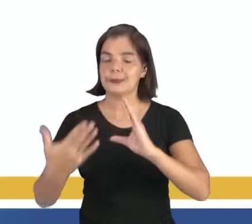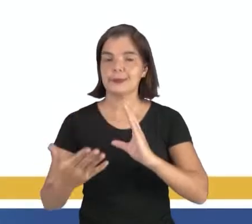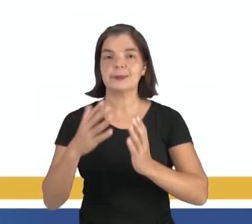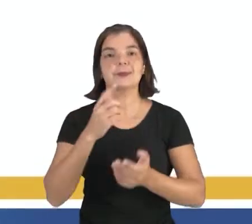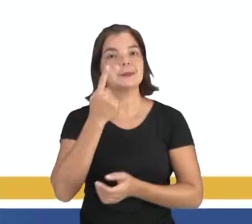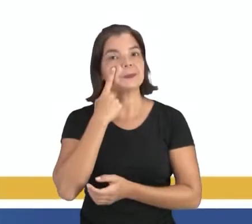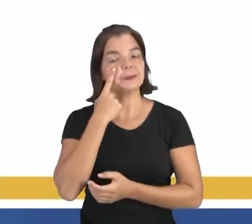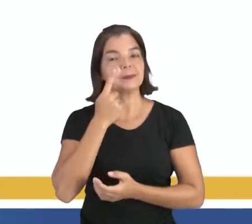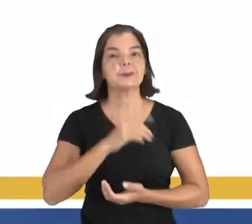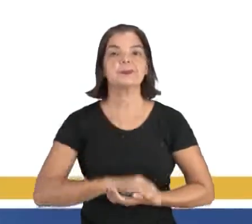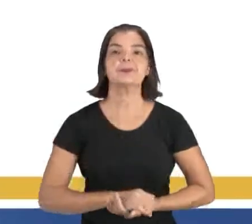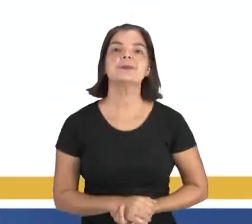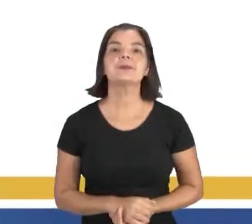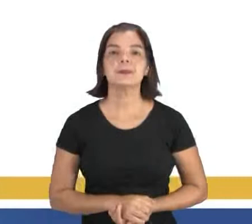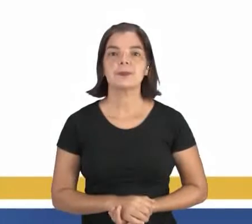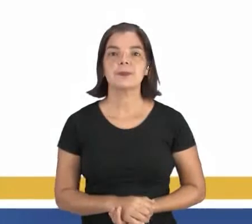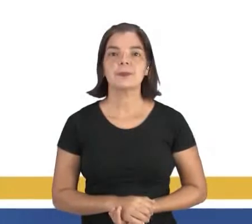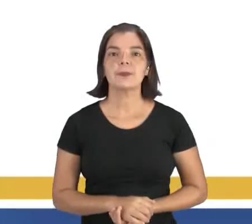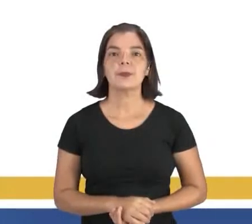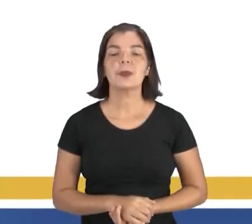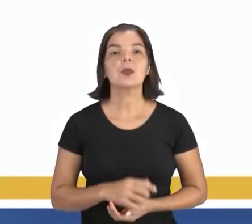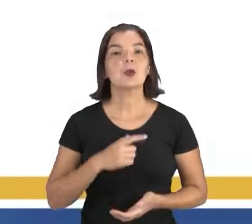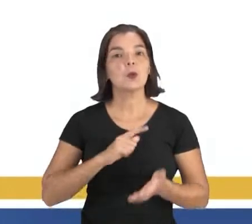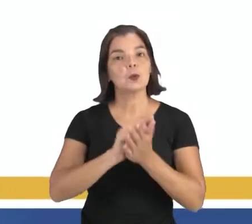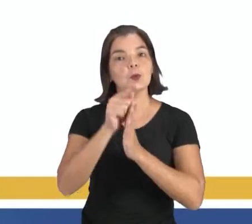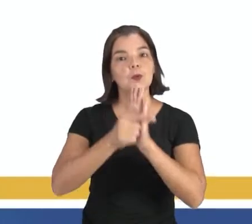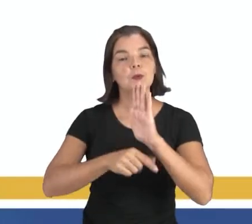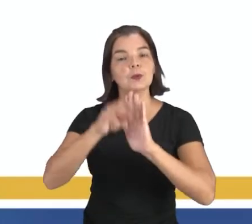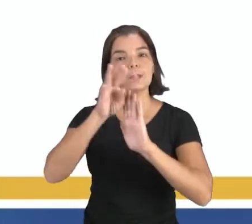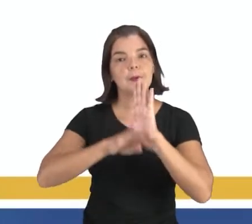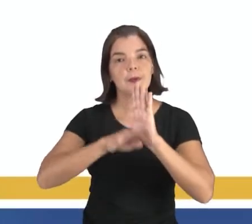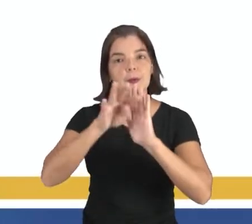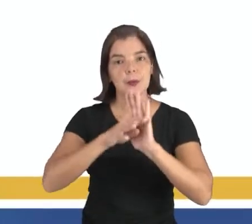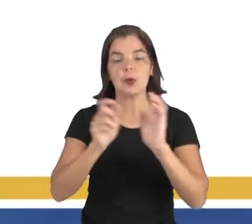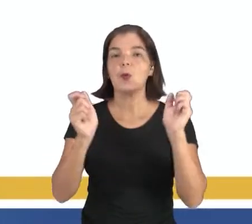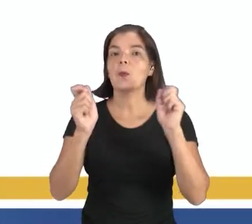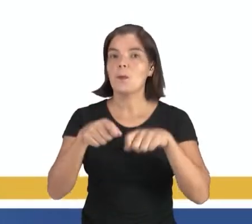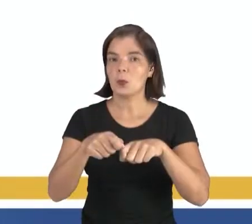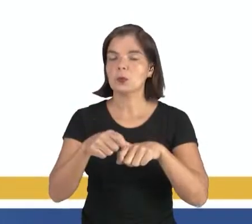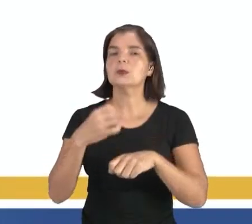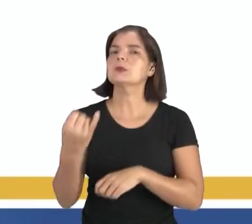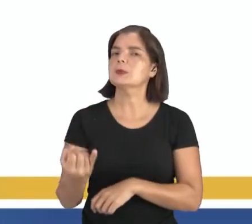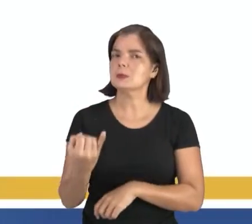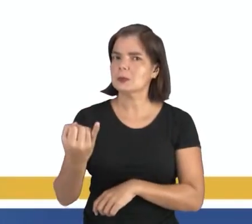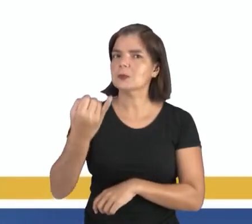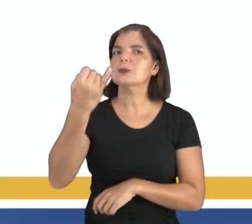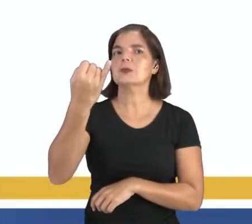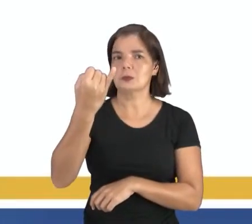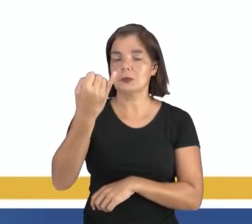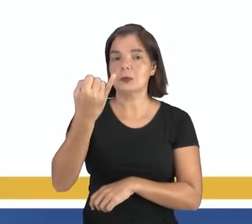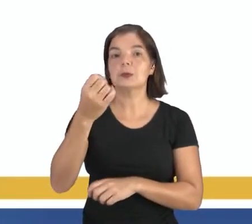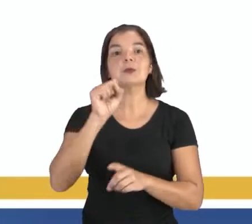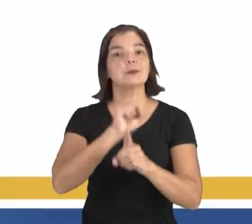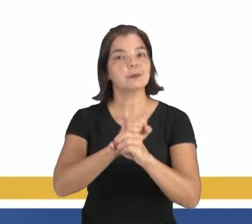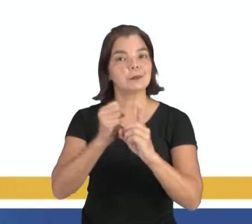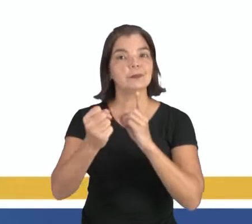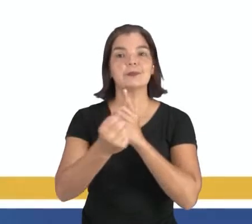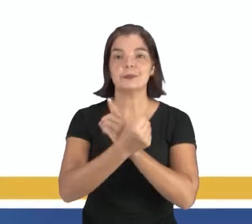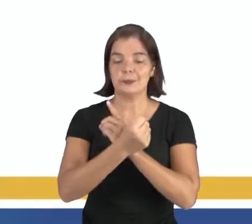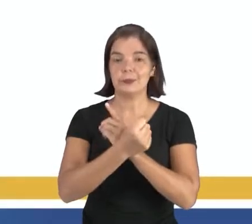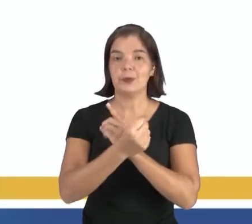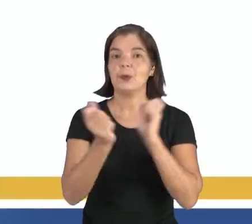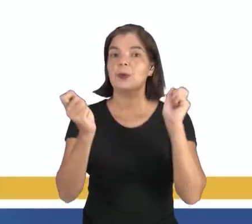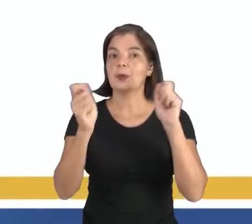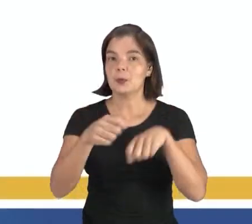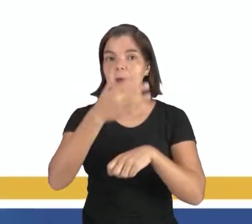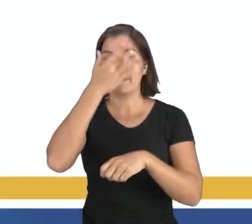características. Observe. Os gêneros textuais, eles cumprem uma importante função social, ou seja, para